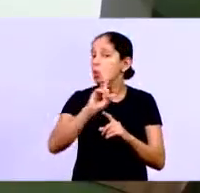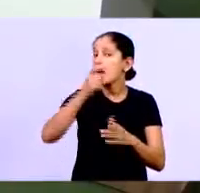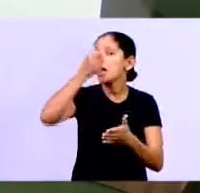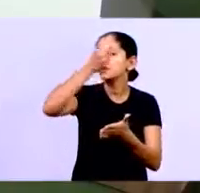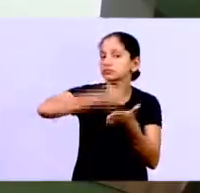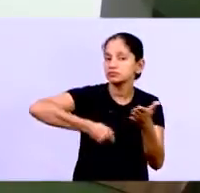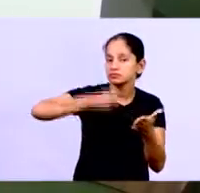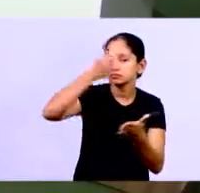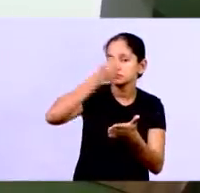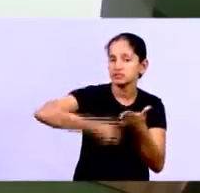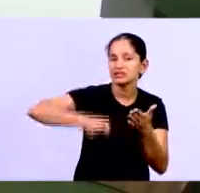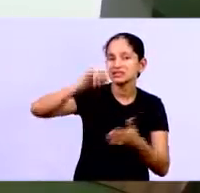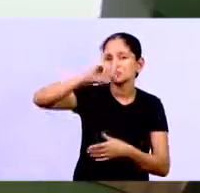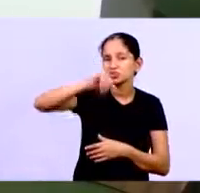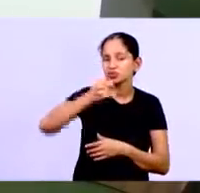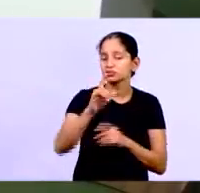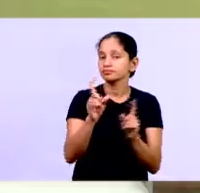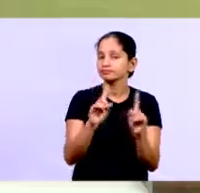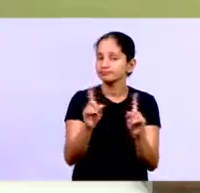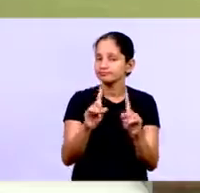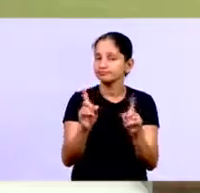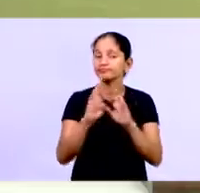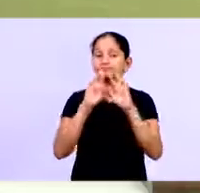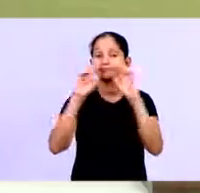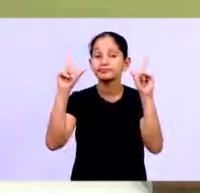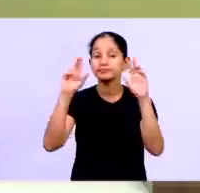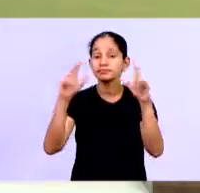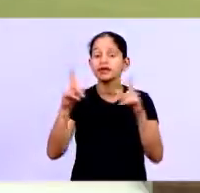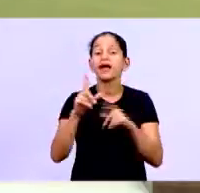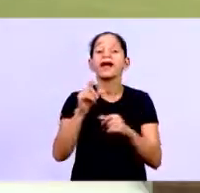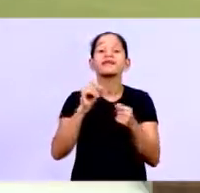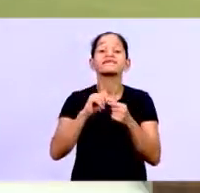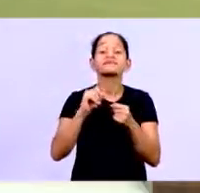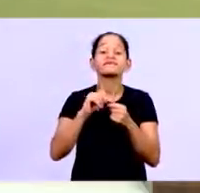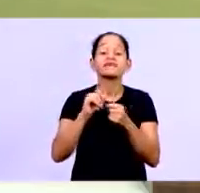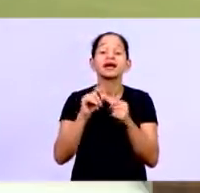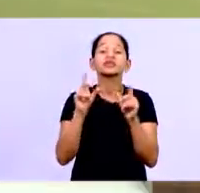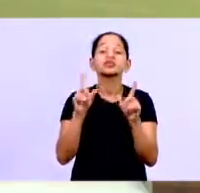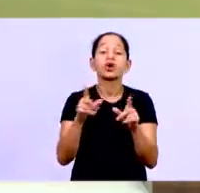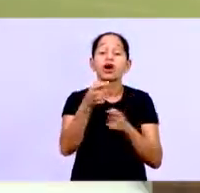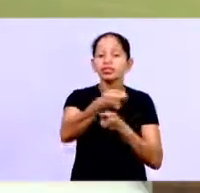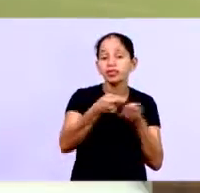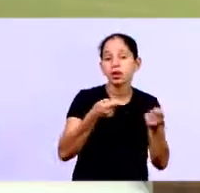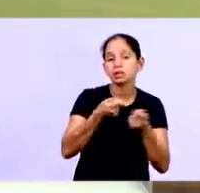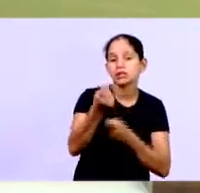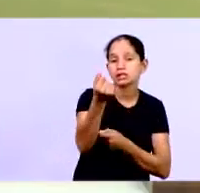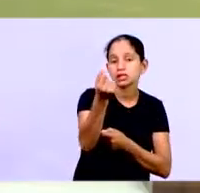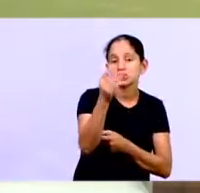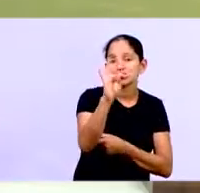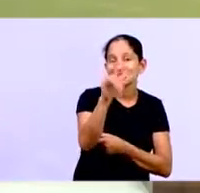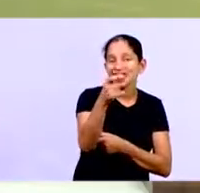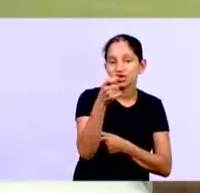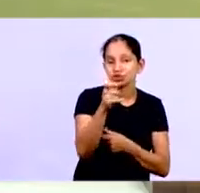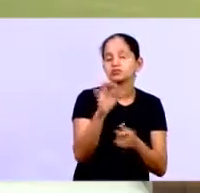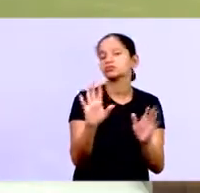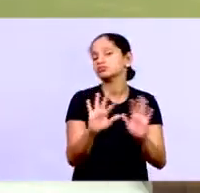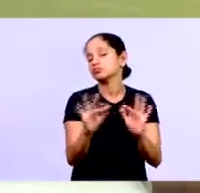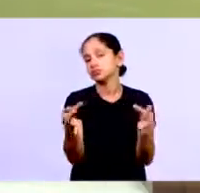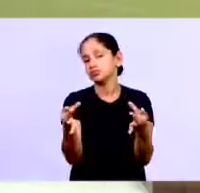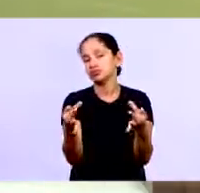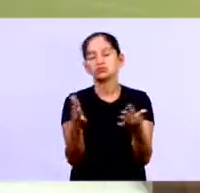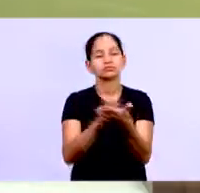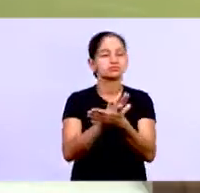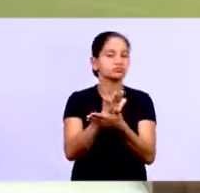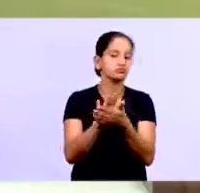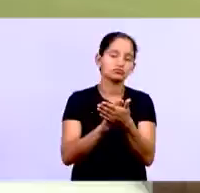de juros em consórcio, o que pode se cobrar taxa de administração de consórcio, etc. Mas não há cobrança de juros, porque você não está